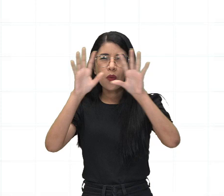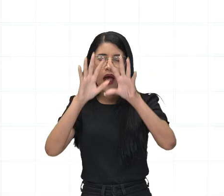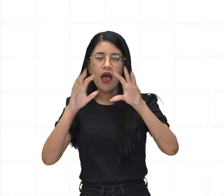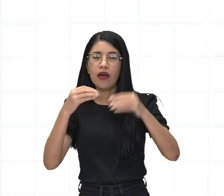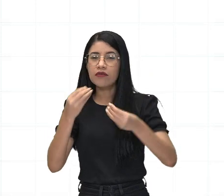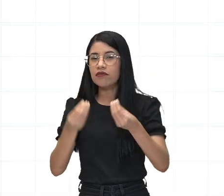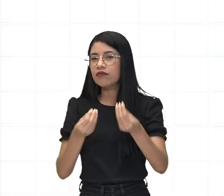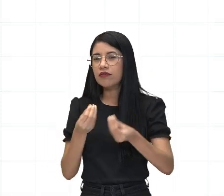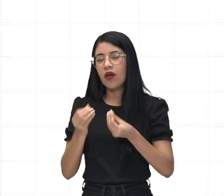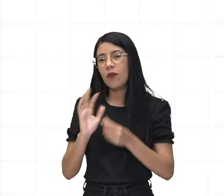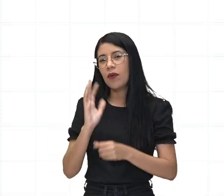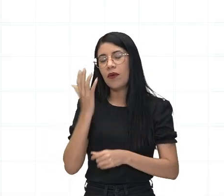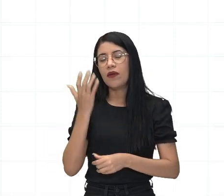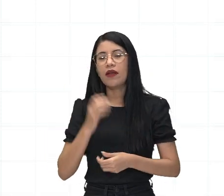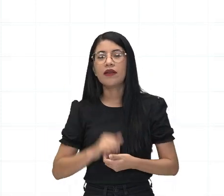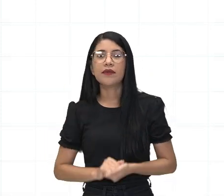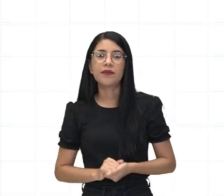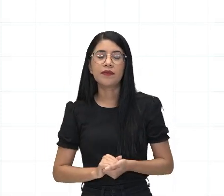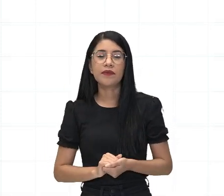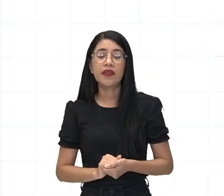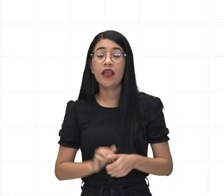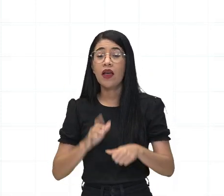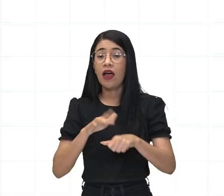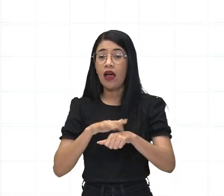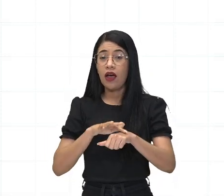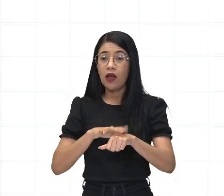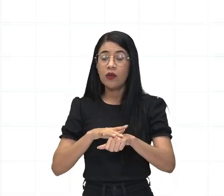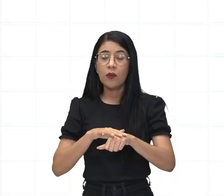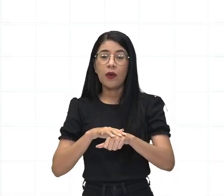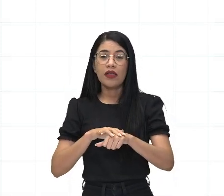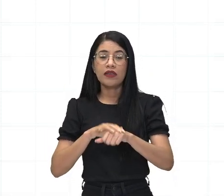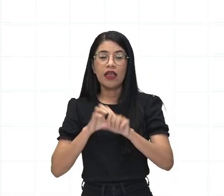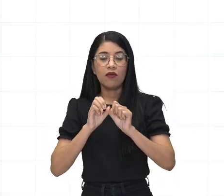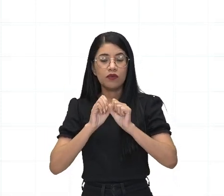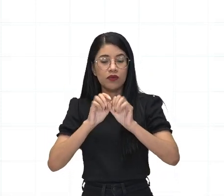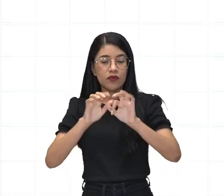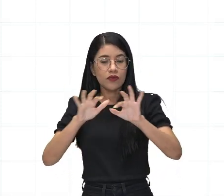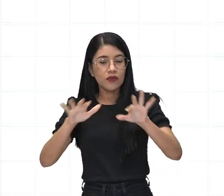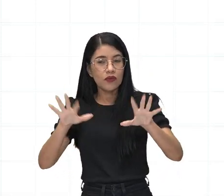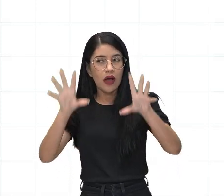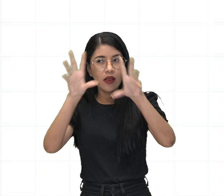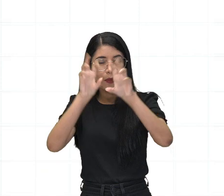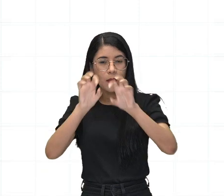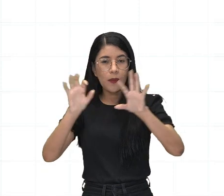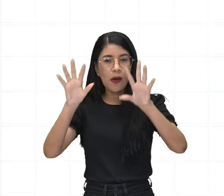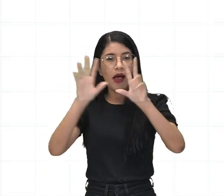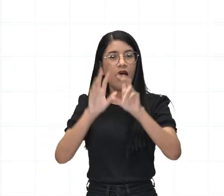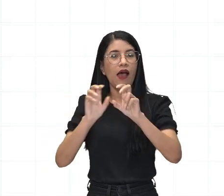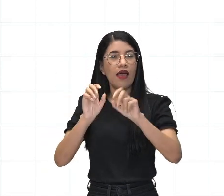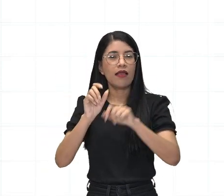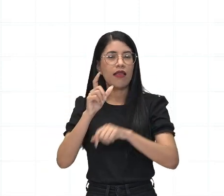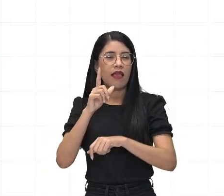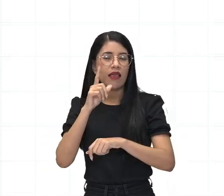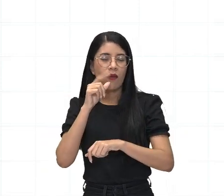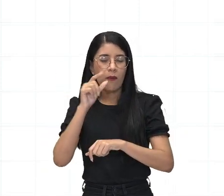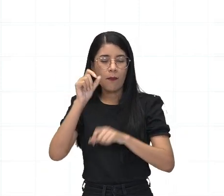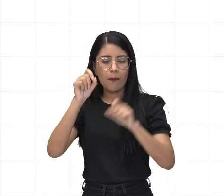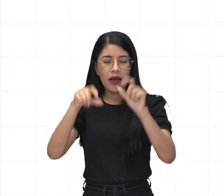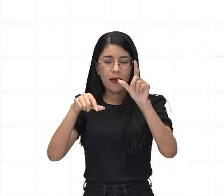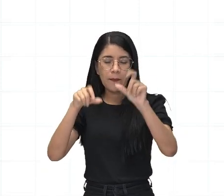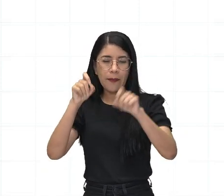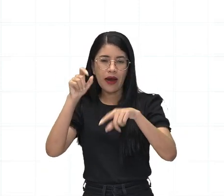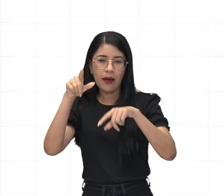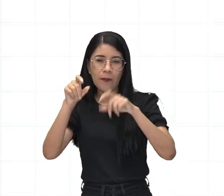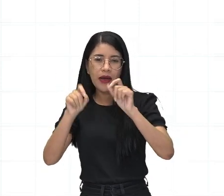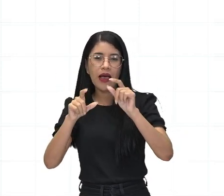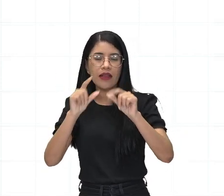atmosférica. São doenças transmitidas pelo ar, geralmente por meio de gotículas respiratórias ou